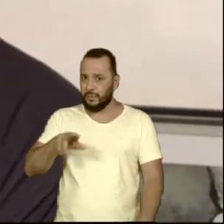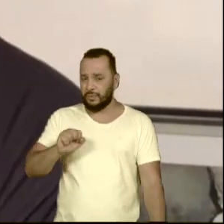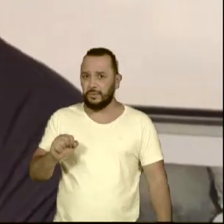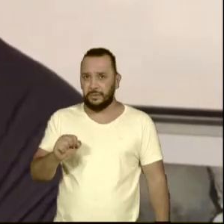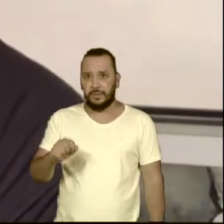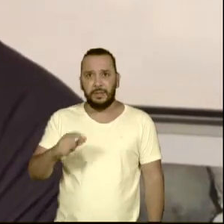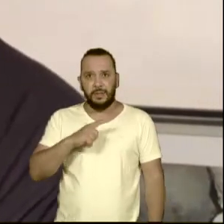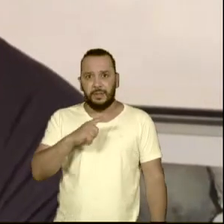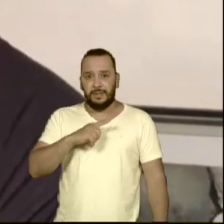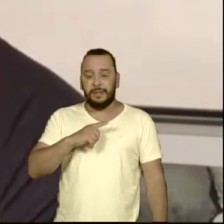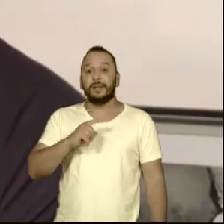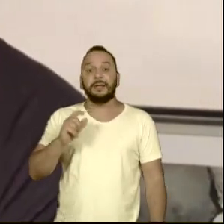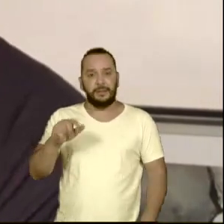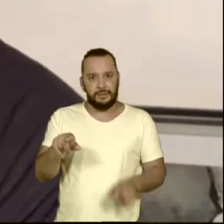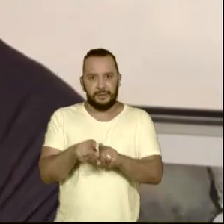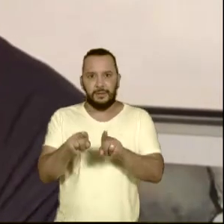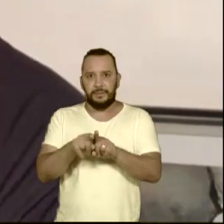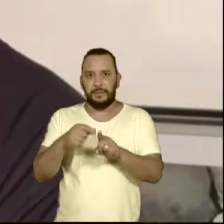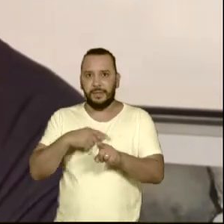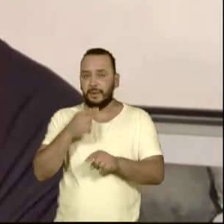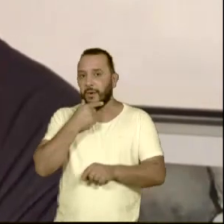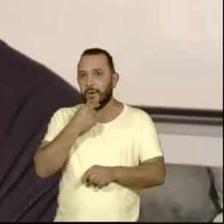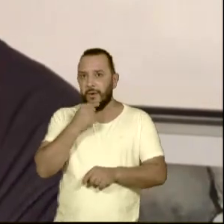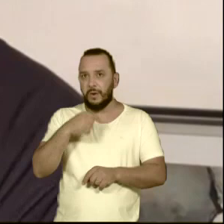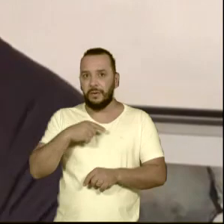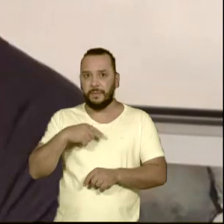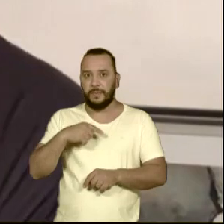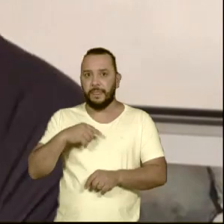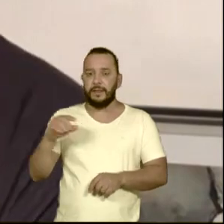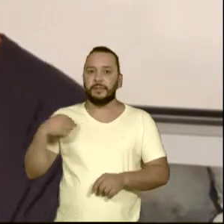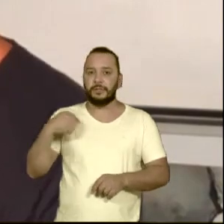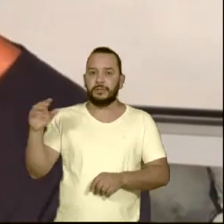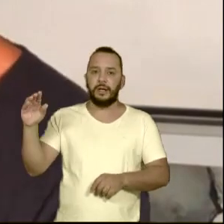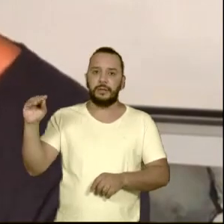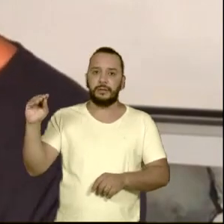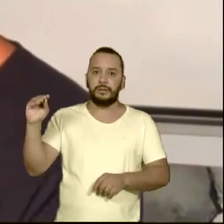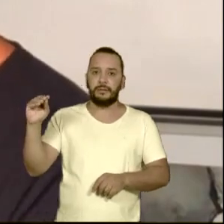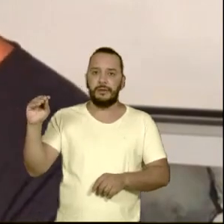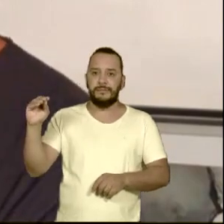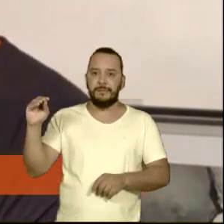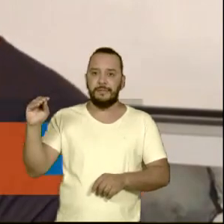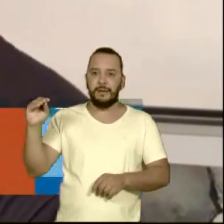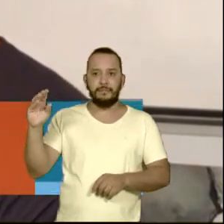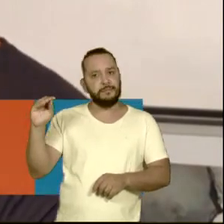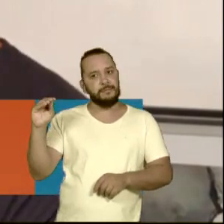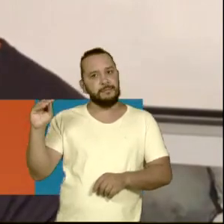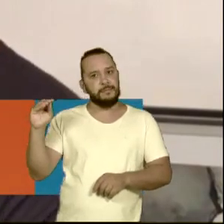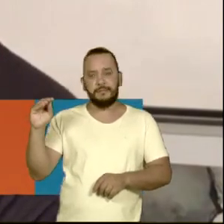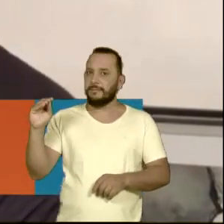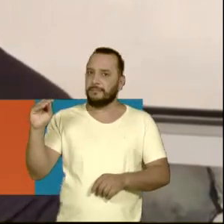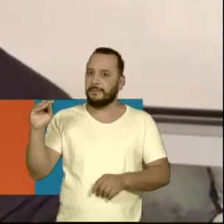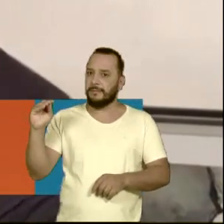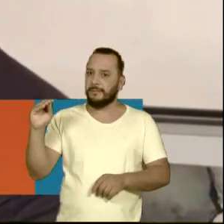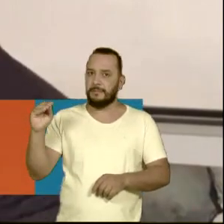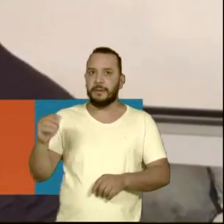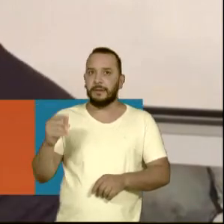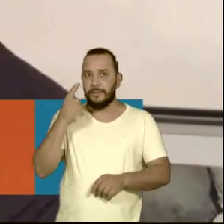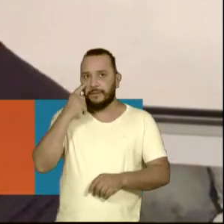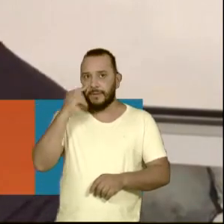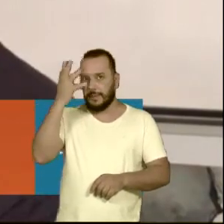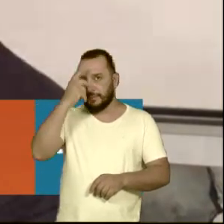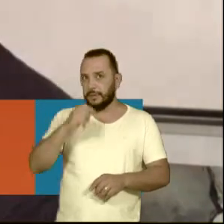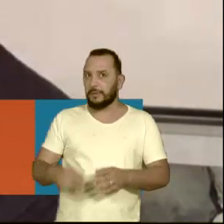pode esquecer que tem boneco feito por ventrílogo, que é aquele que o cara está do lado mexendo boca. Eu até achei que eu não ia mostrar, mas vou mostrar. Olha que